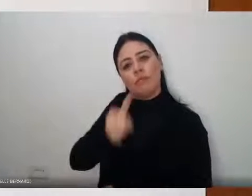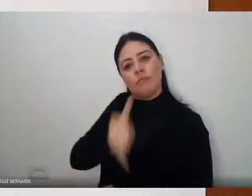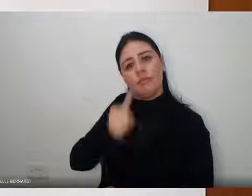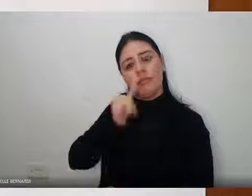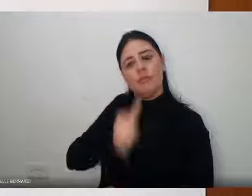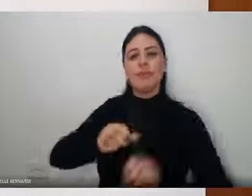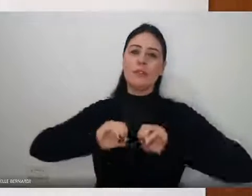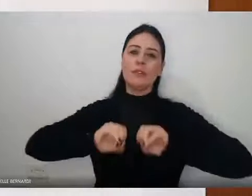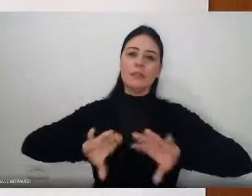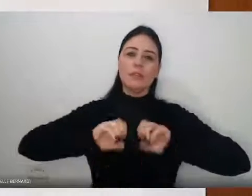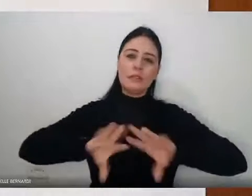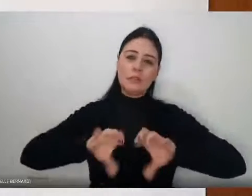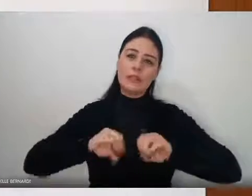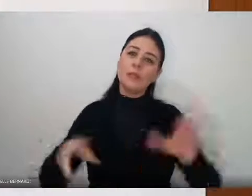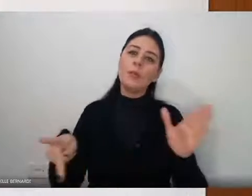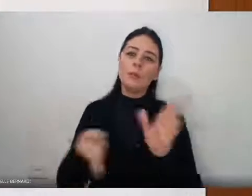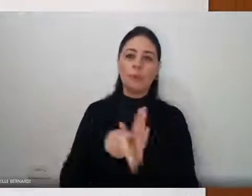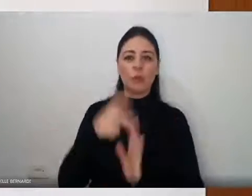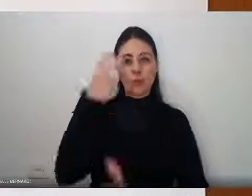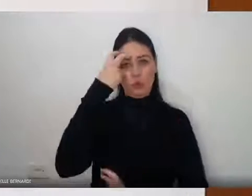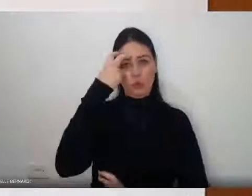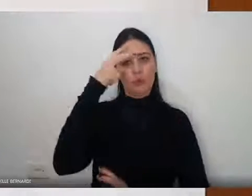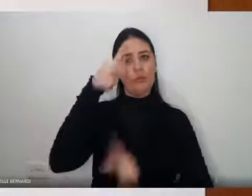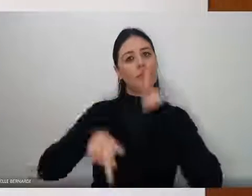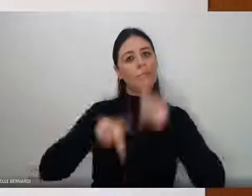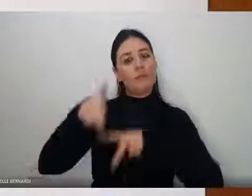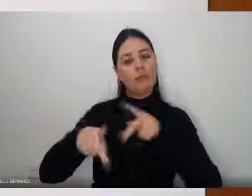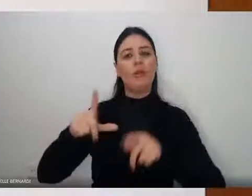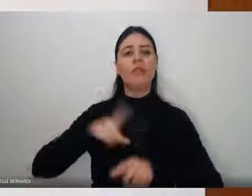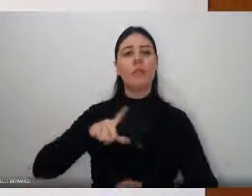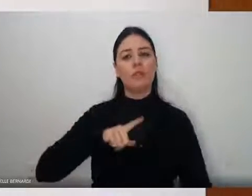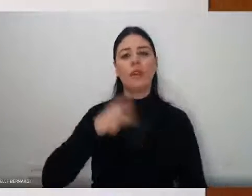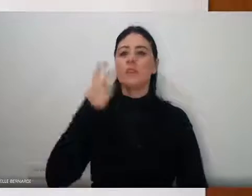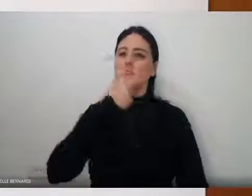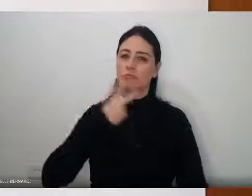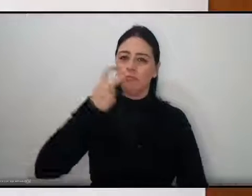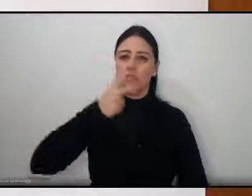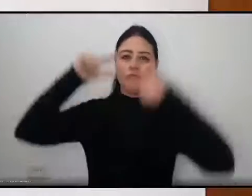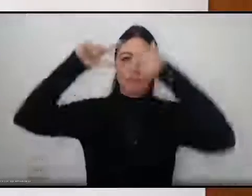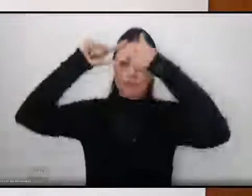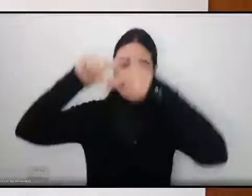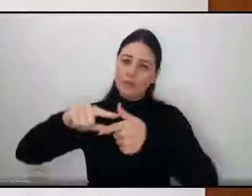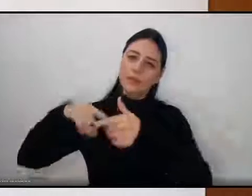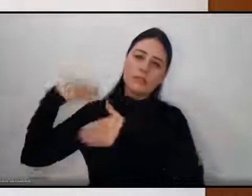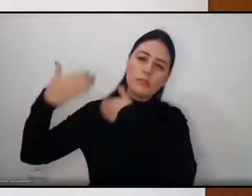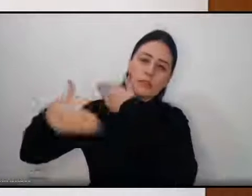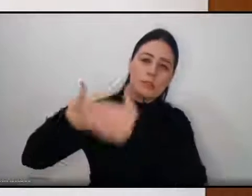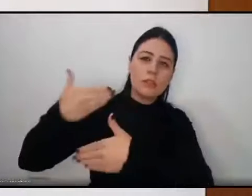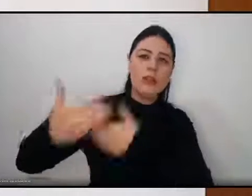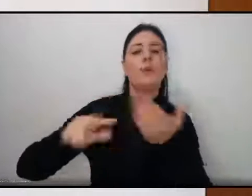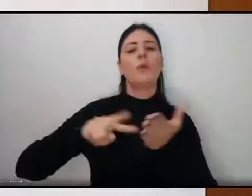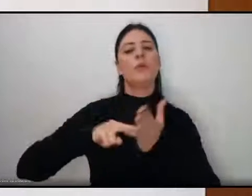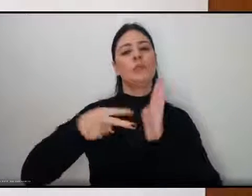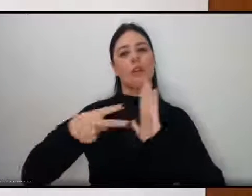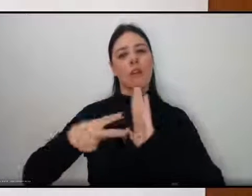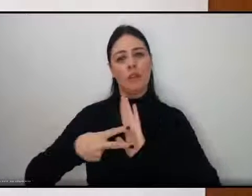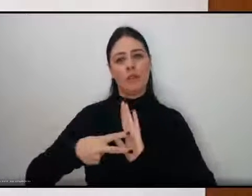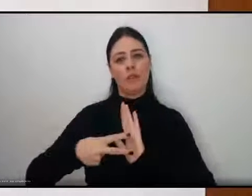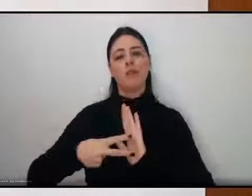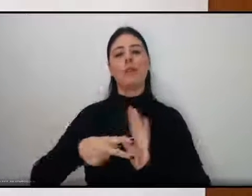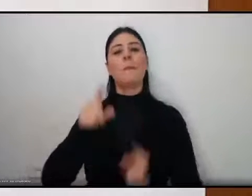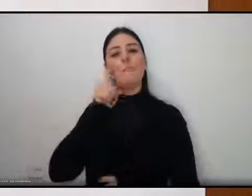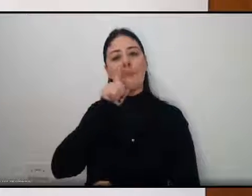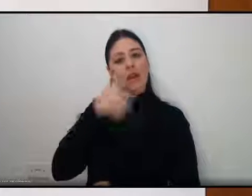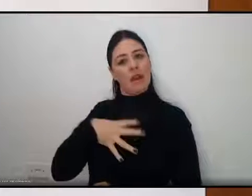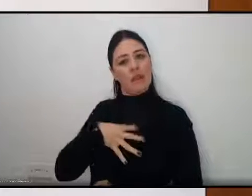transmitidos de geração, ou seja, de pai para filho ao longo dos anos. Existem alguns ditados populares que foram